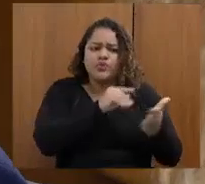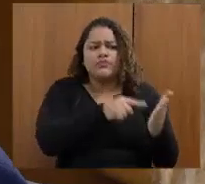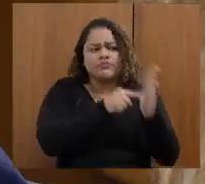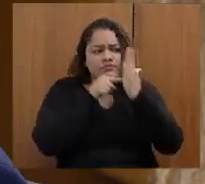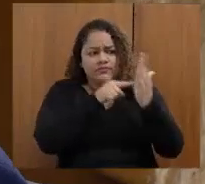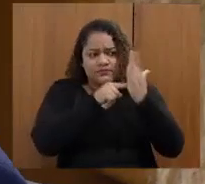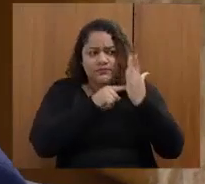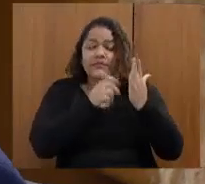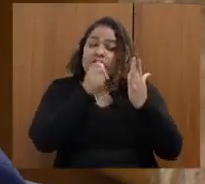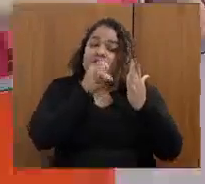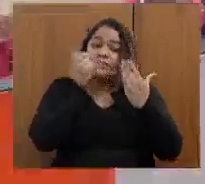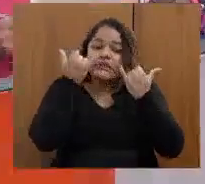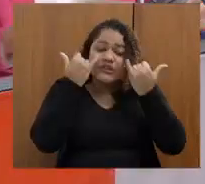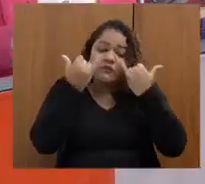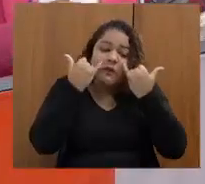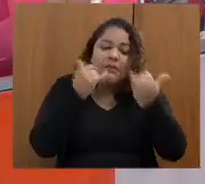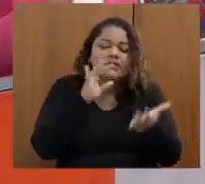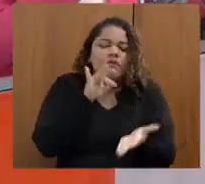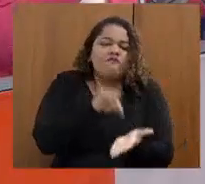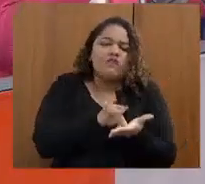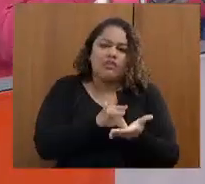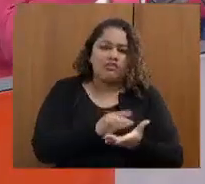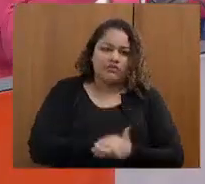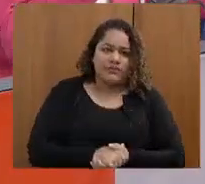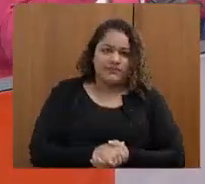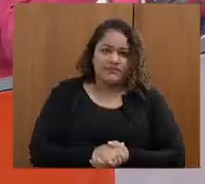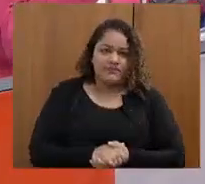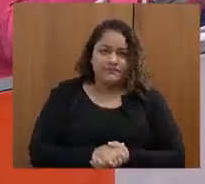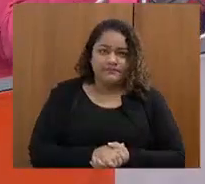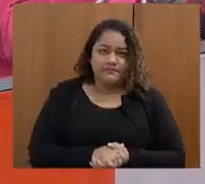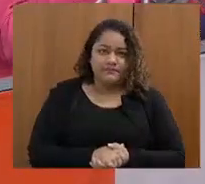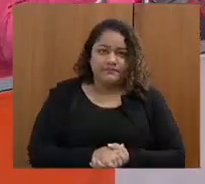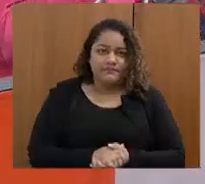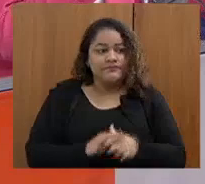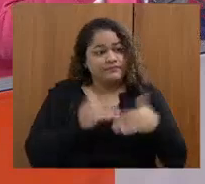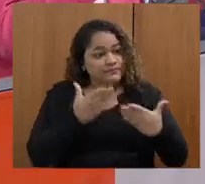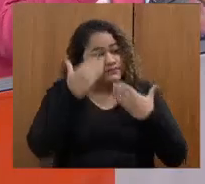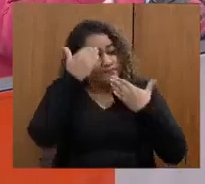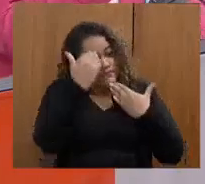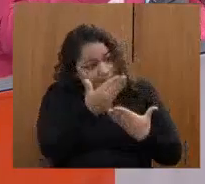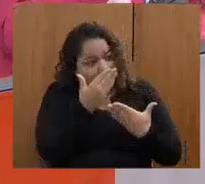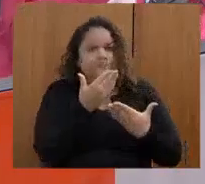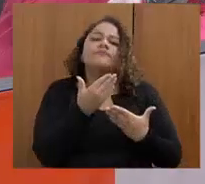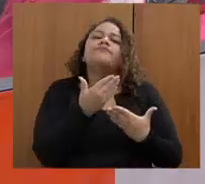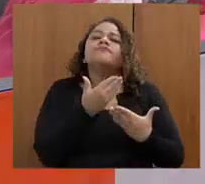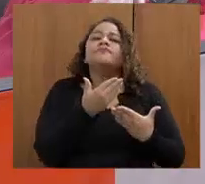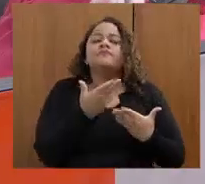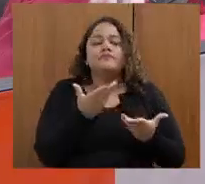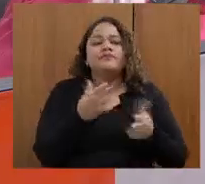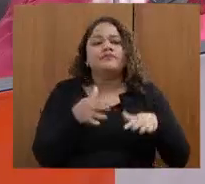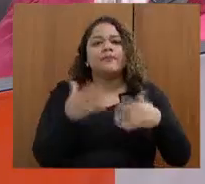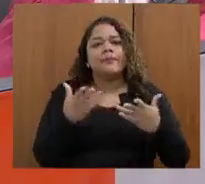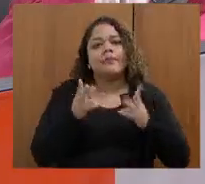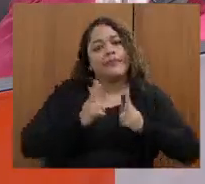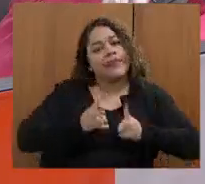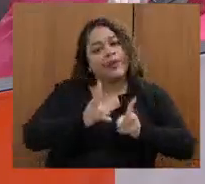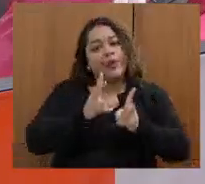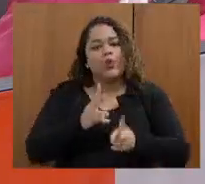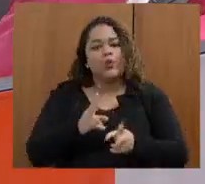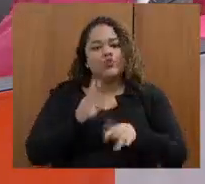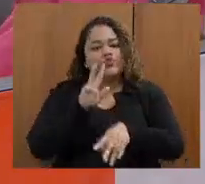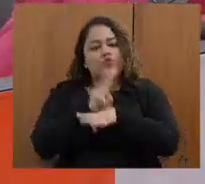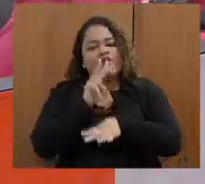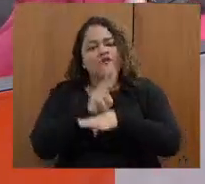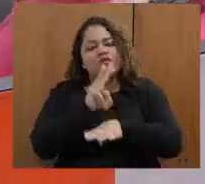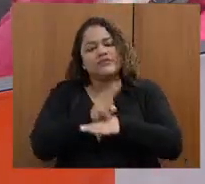trazendo uma informação que é verdadeira para gente então Presidente eu te agradeço pela sessão da palavra e vamos continuar com a nossa